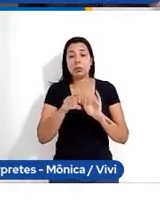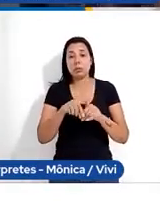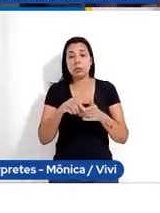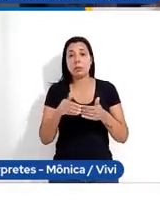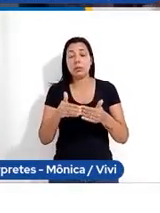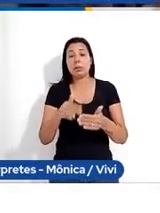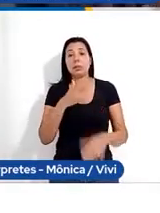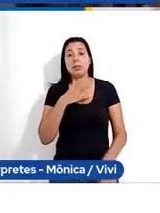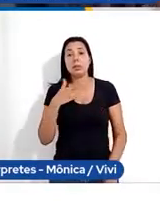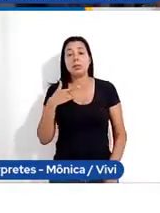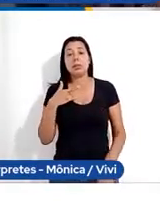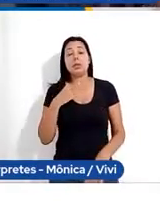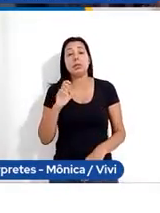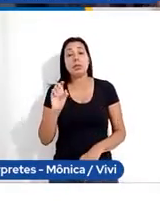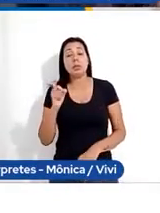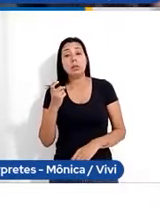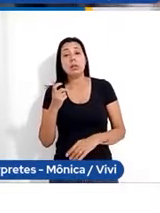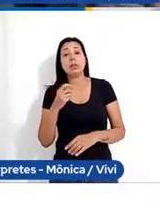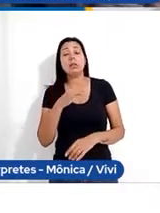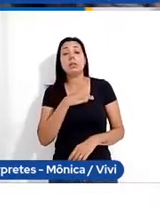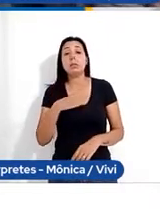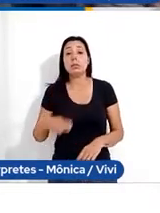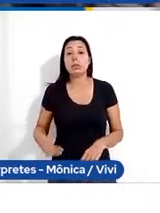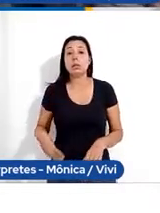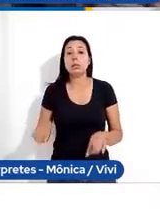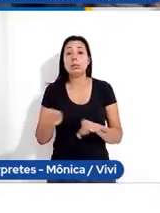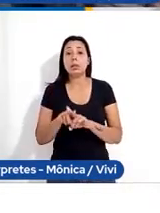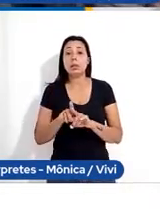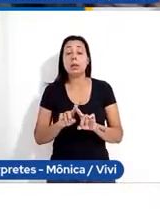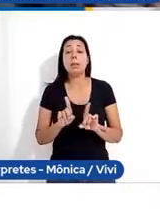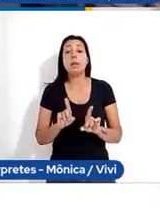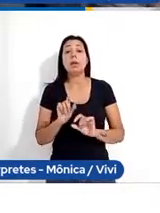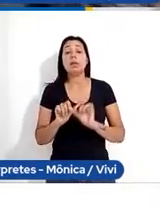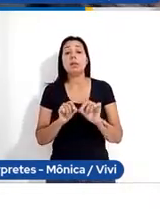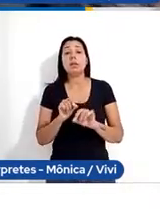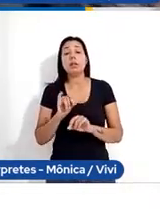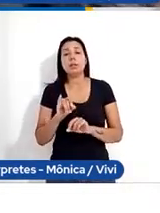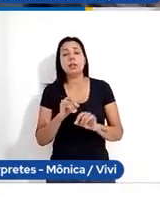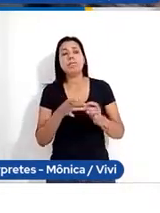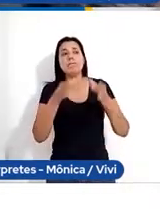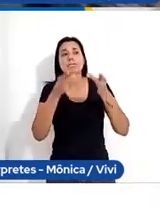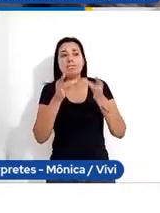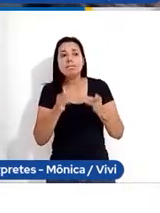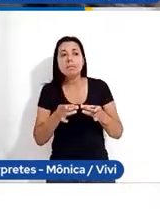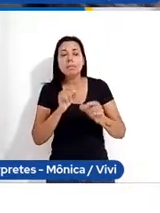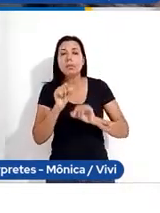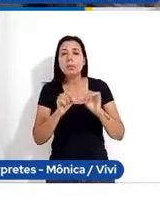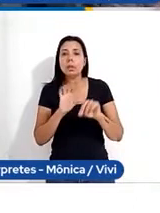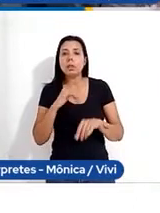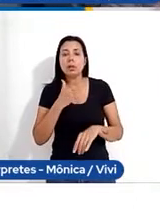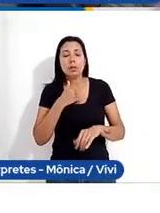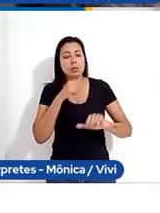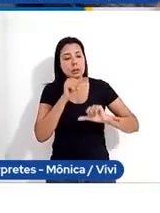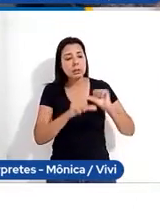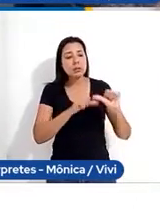com o ex-ministro José Gomes Temporão. Mas sintetizando, seria a gente